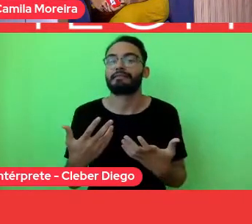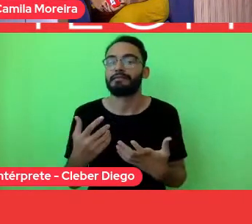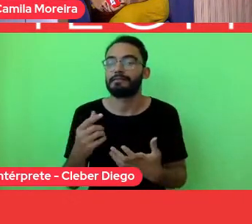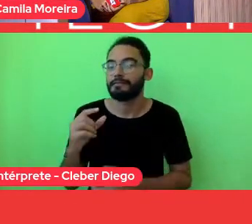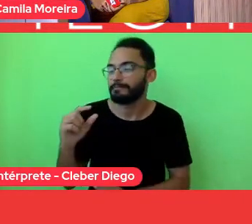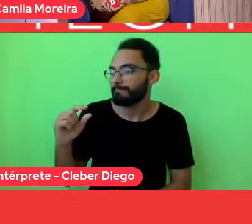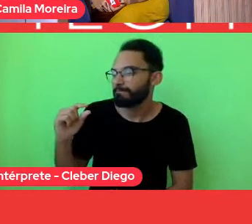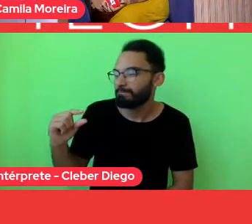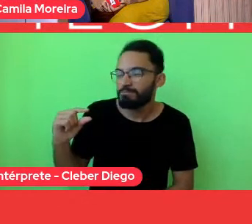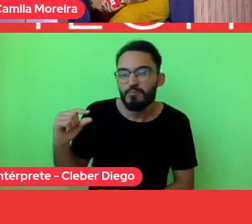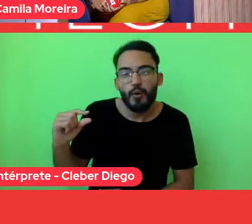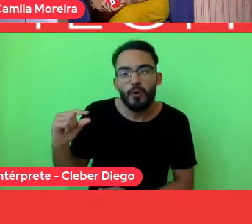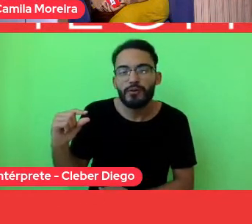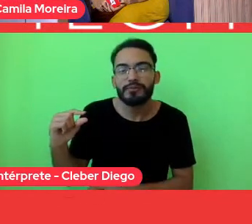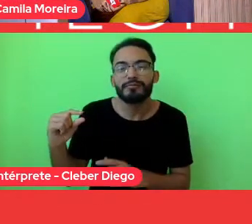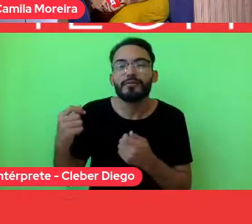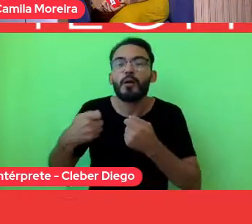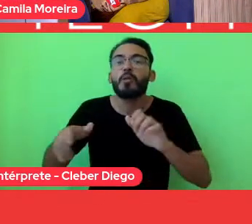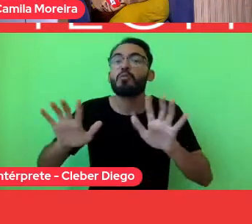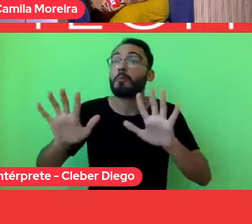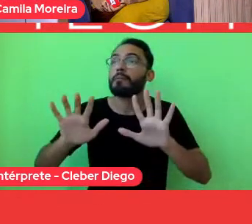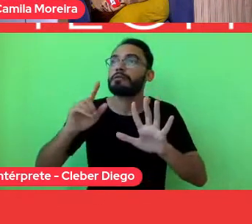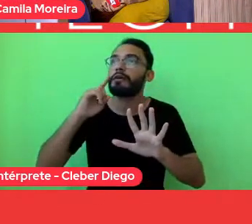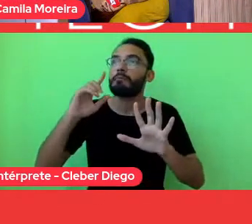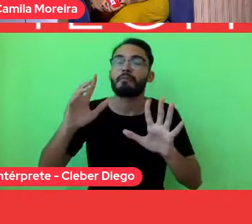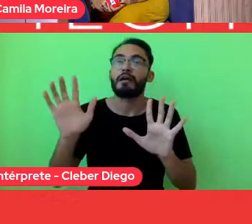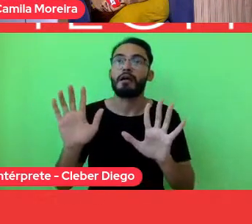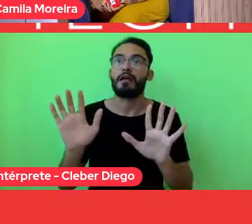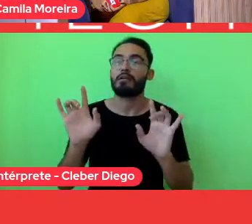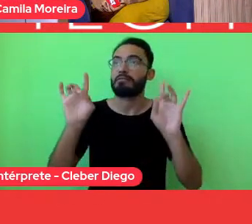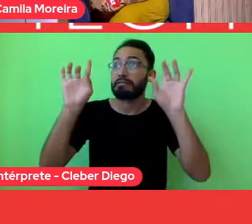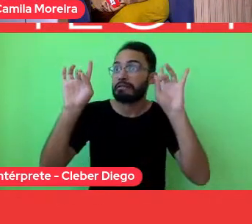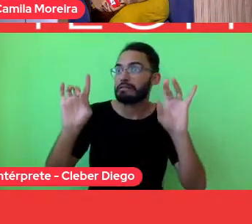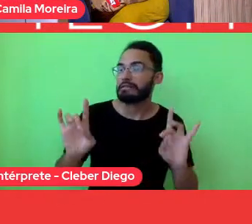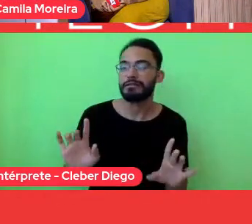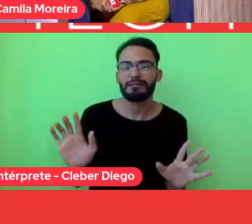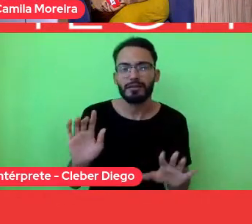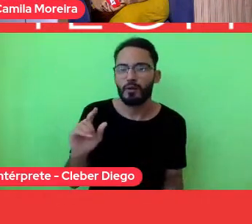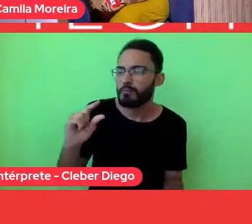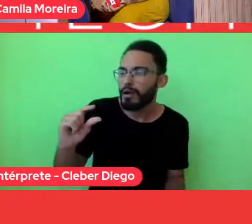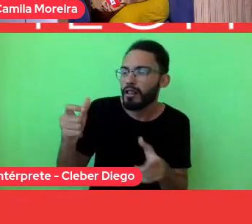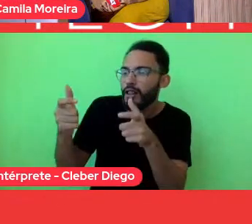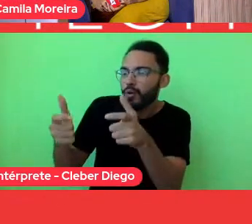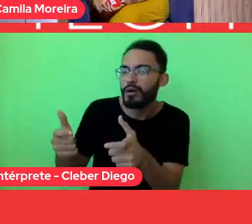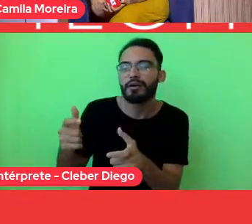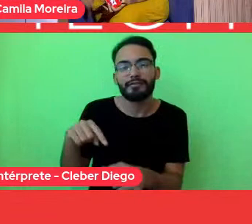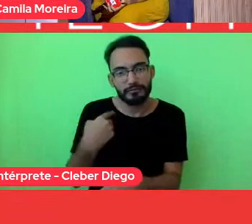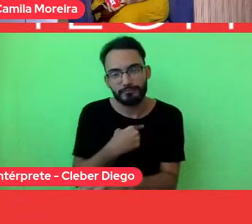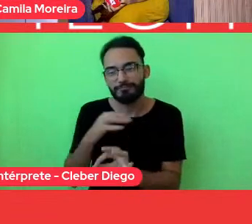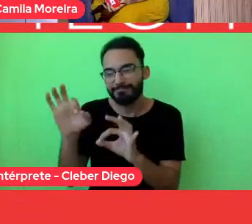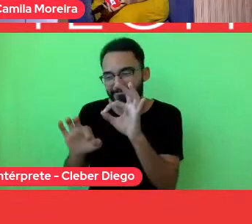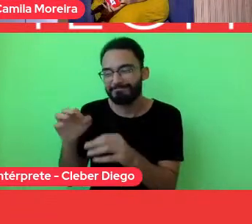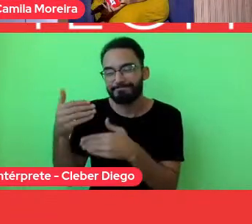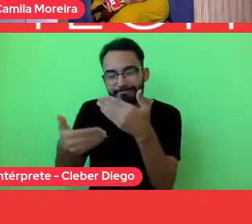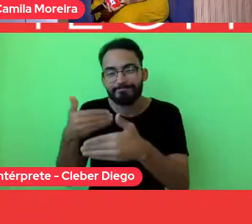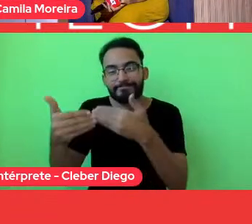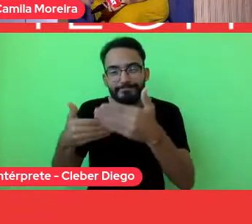ali. Não precisa ser um palco para Beyoncé, não. Pode ser um palquinho. A gente monta o nosso daqui a pouco.